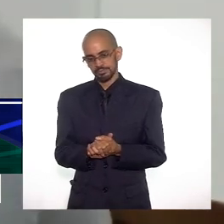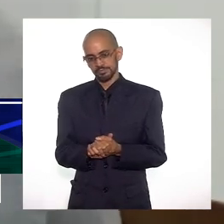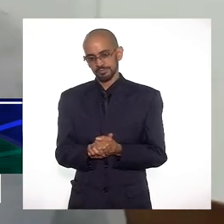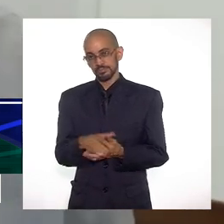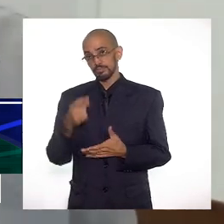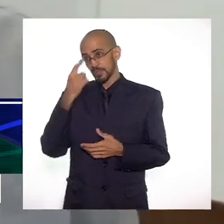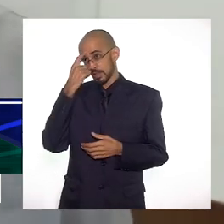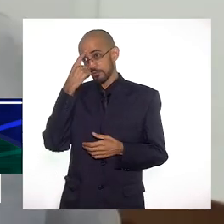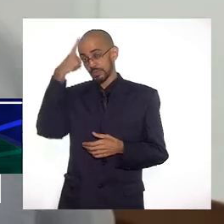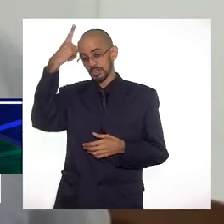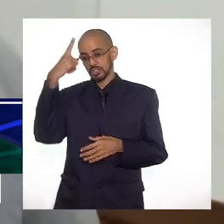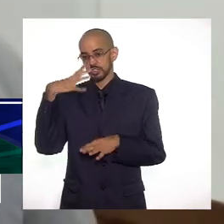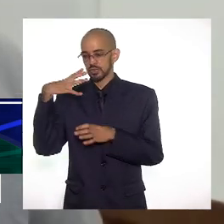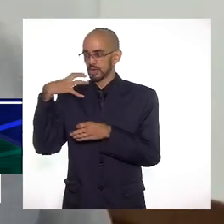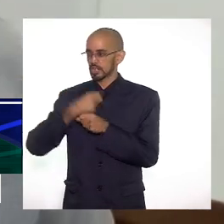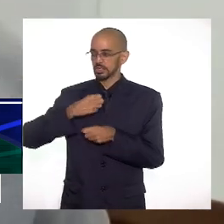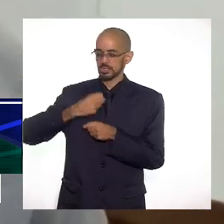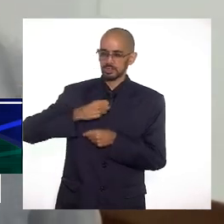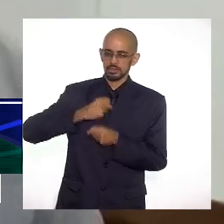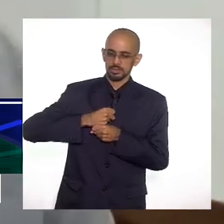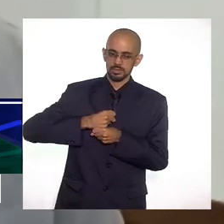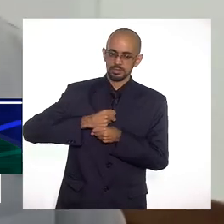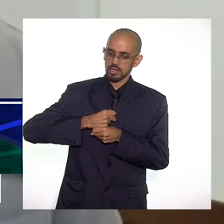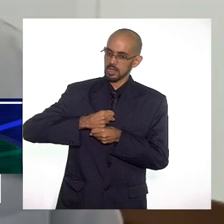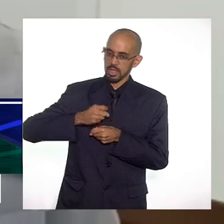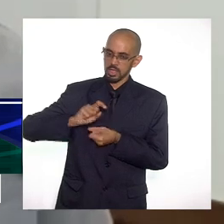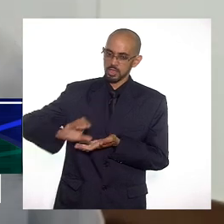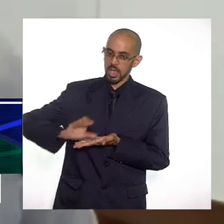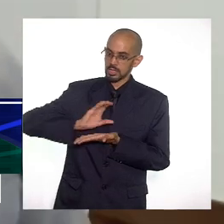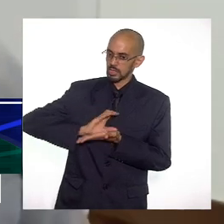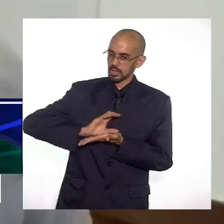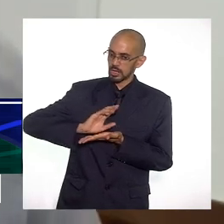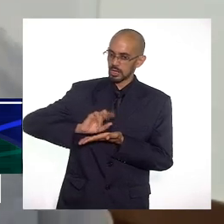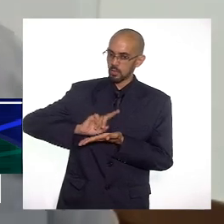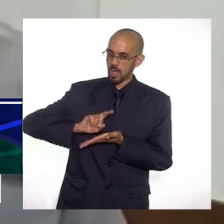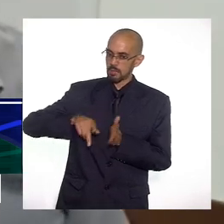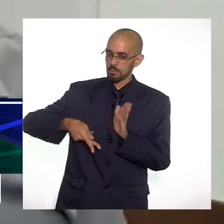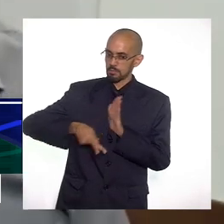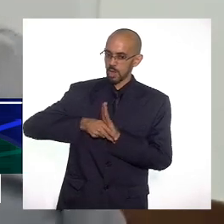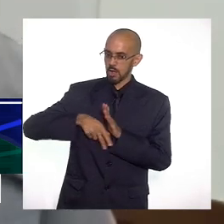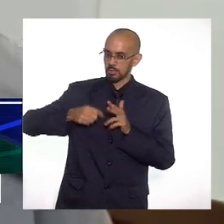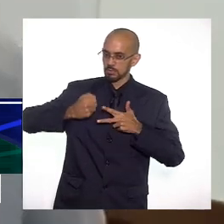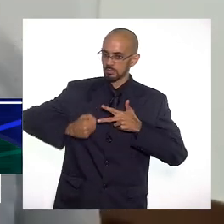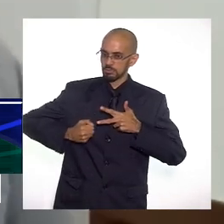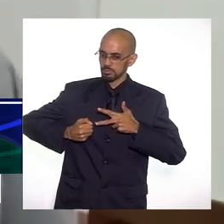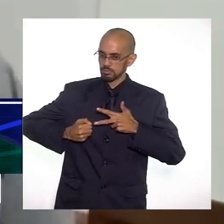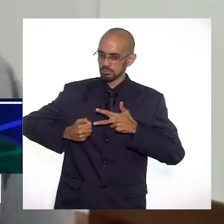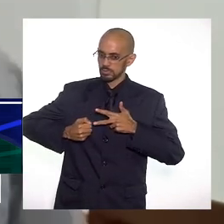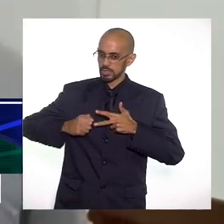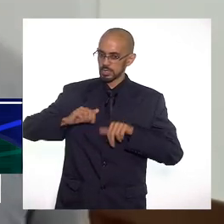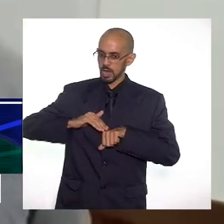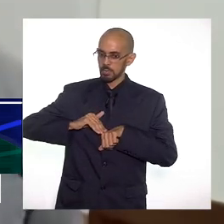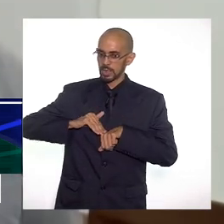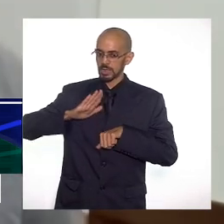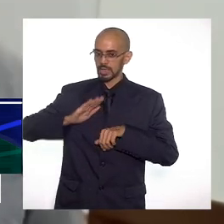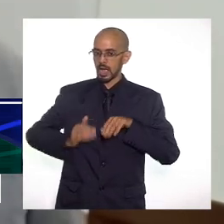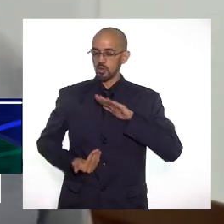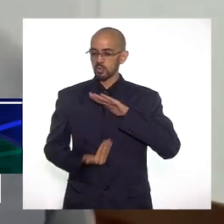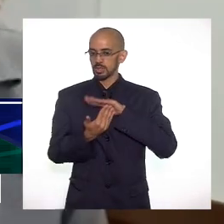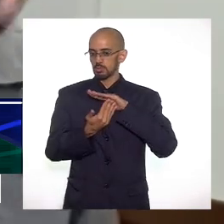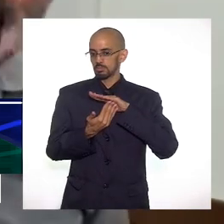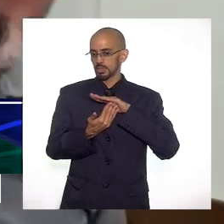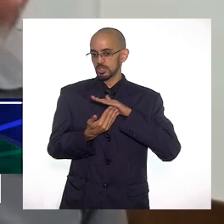criativa contabilidade de receitas que não pertencem aos poderes, pertencem ao povo fluminense, e aumentar limites que hoje